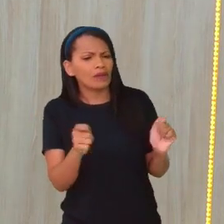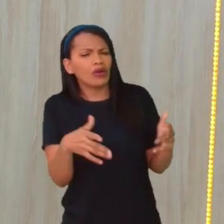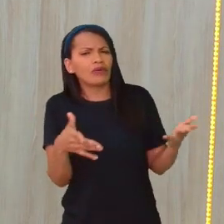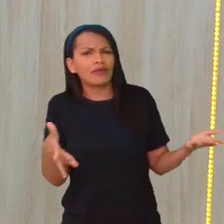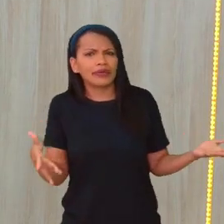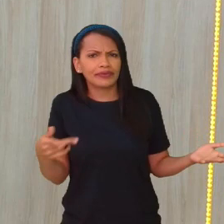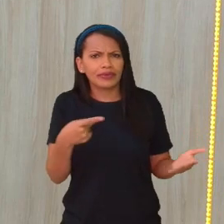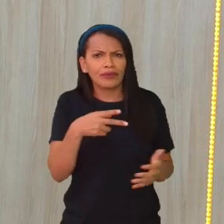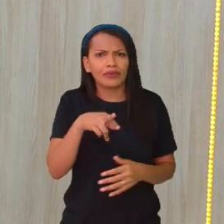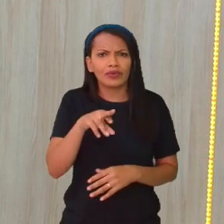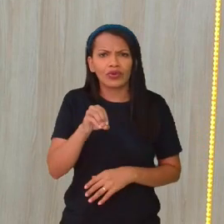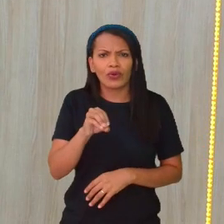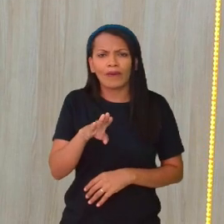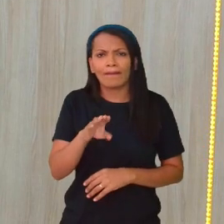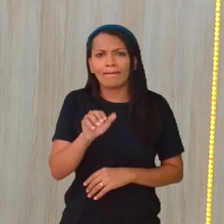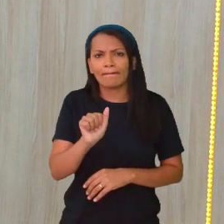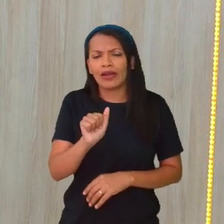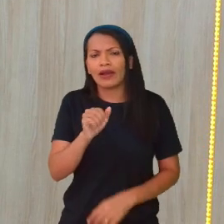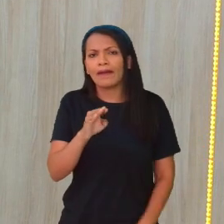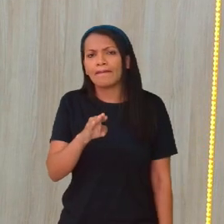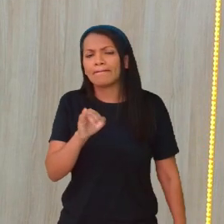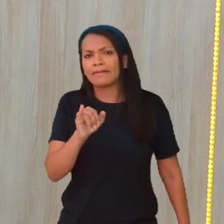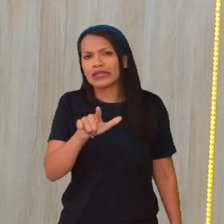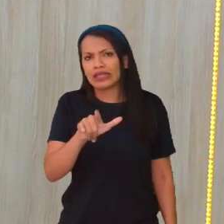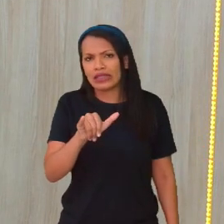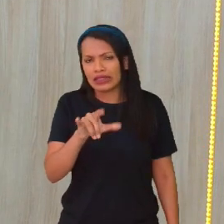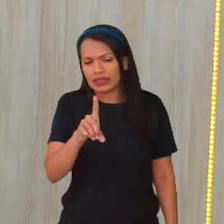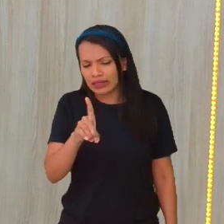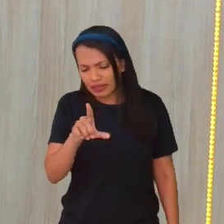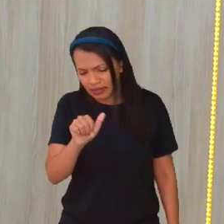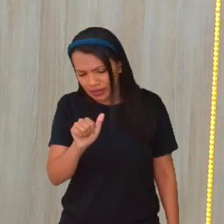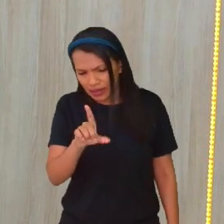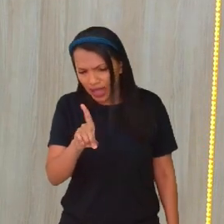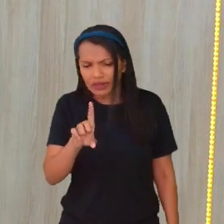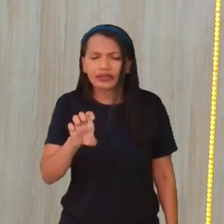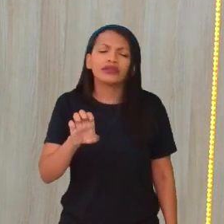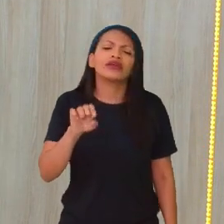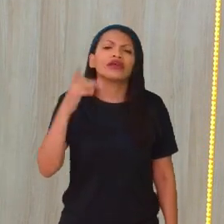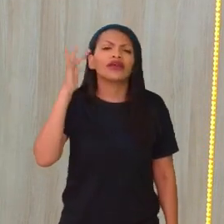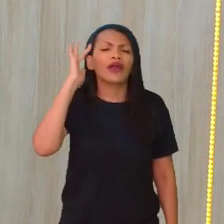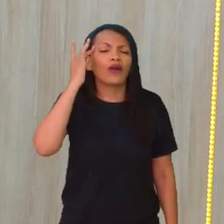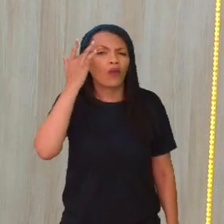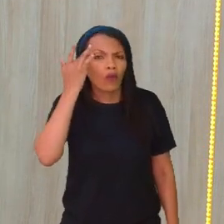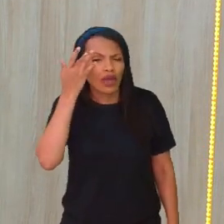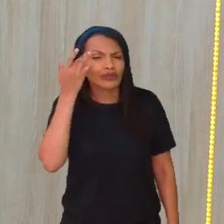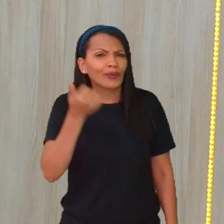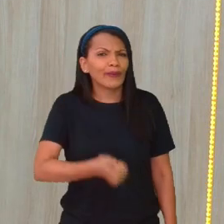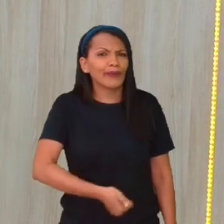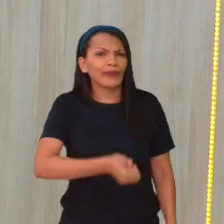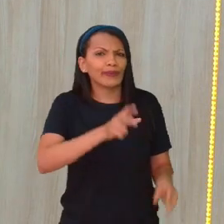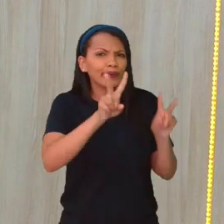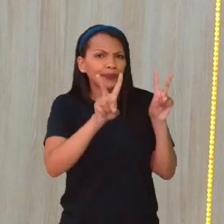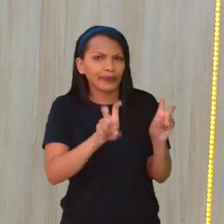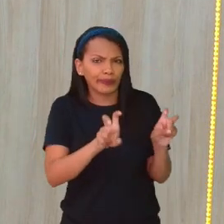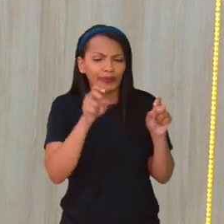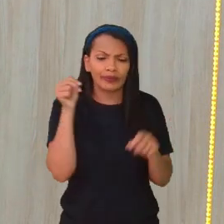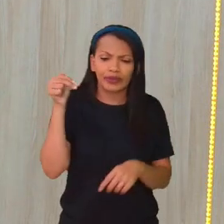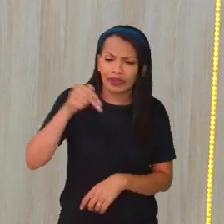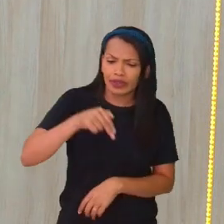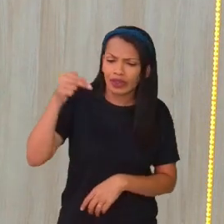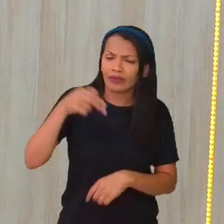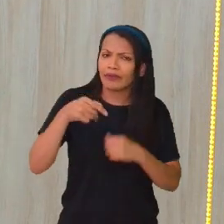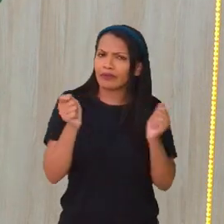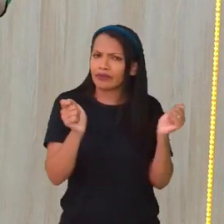probabilidade. Eu acho que é o primeiro assunto de novembro. A gente tem a questão de porcentagem, fração. Veja, está